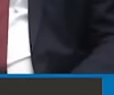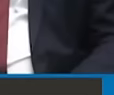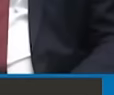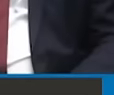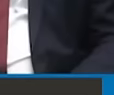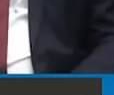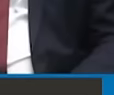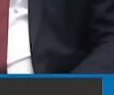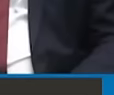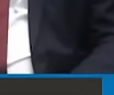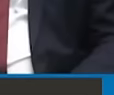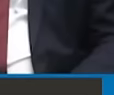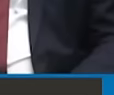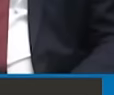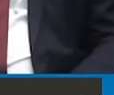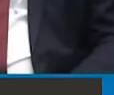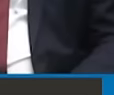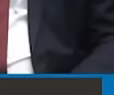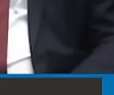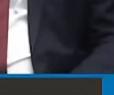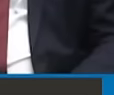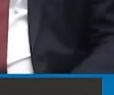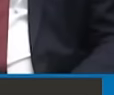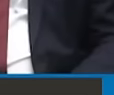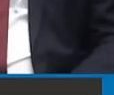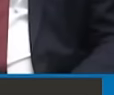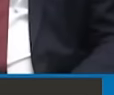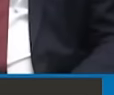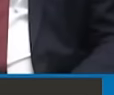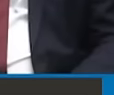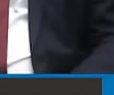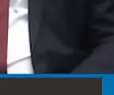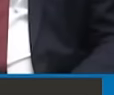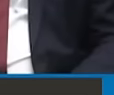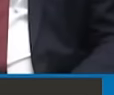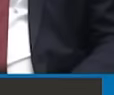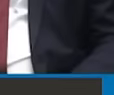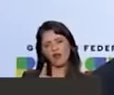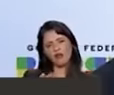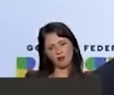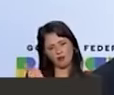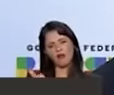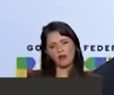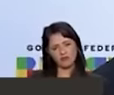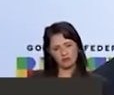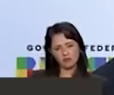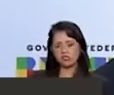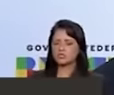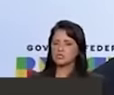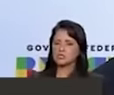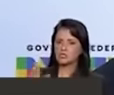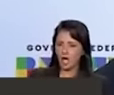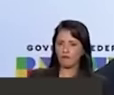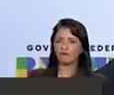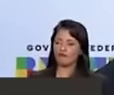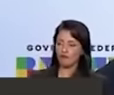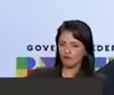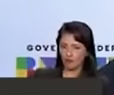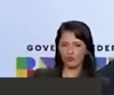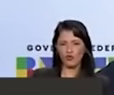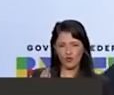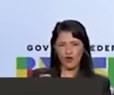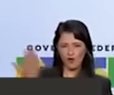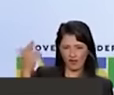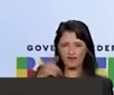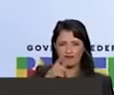realizar dois leilões depois das enchentes no Rio Grande Do do Sul a primeira tentativa ocorreu em 21 de Maio mas o